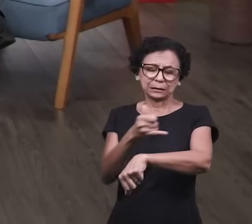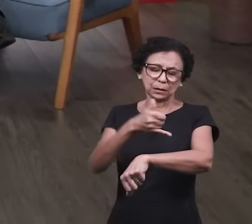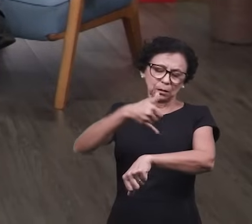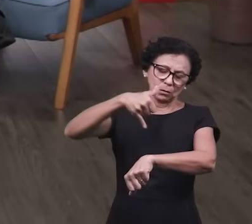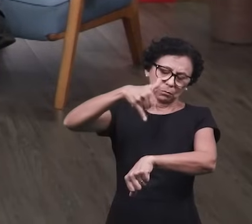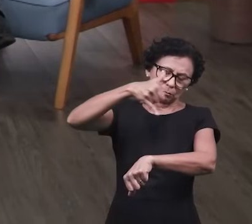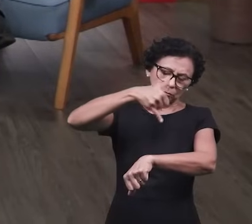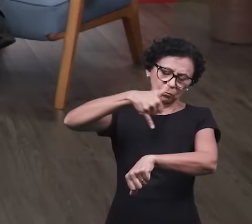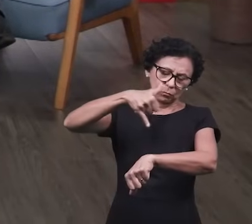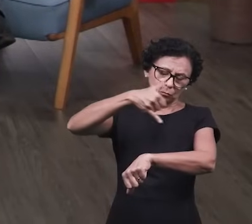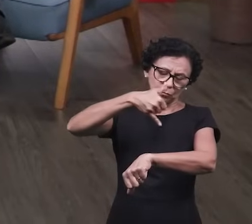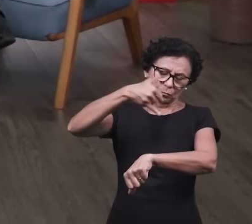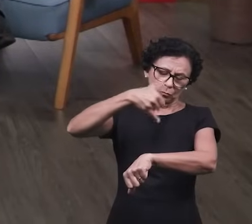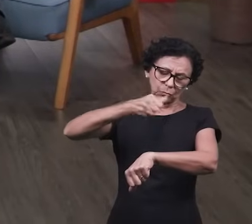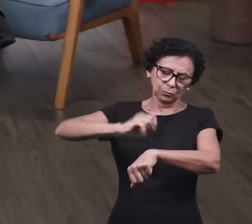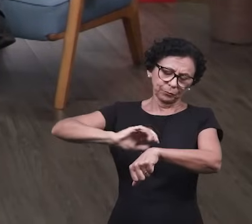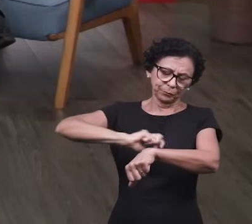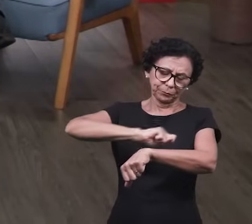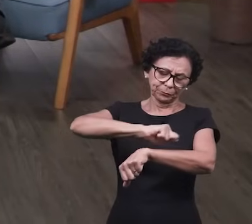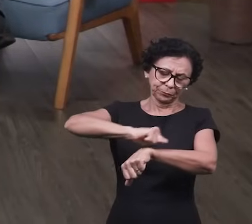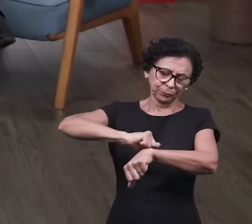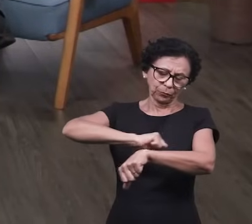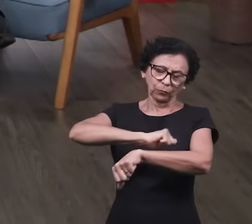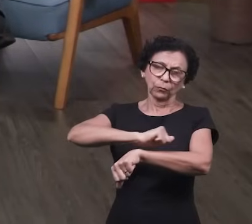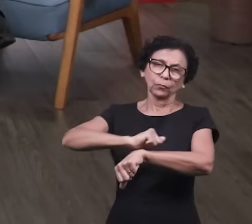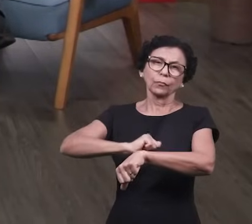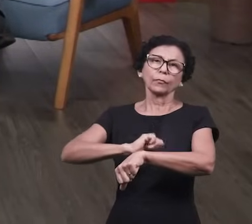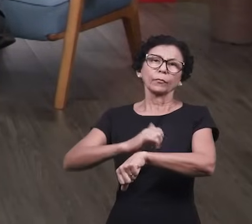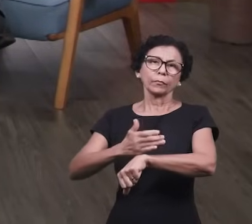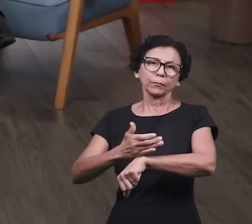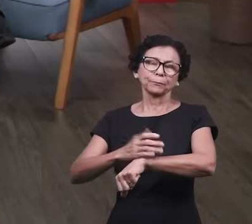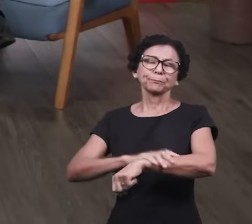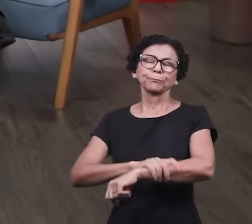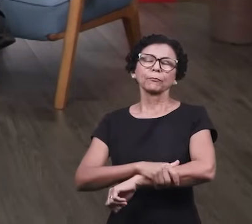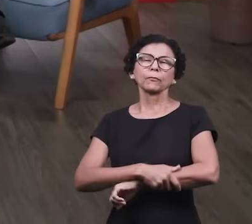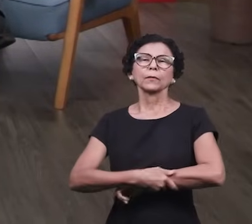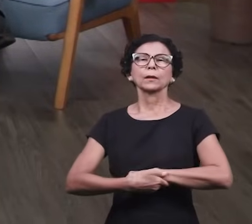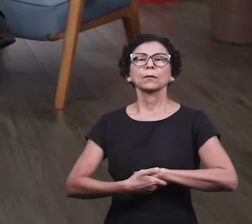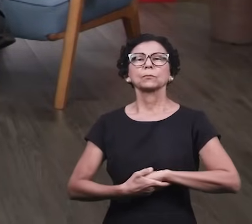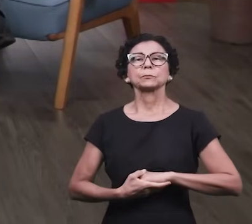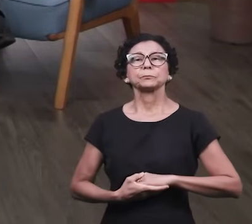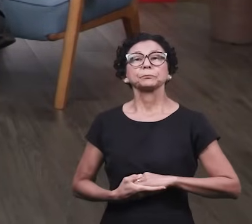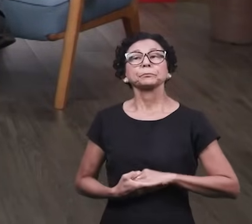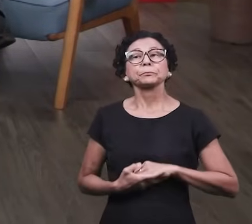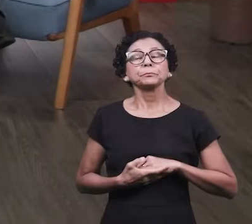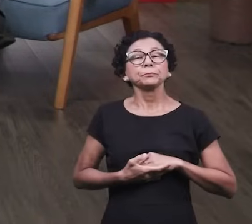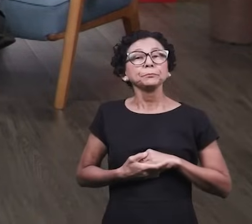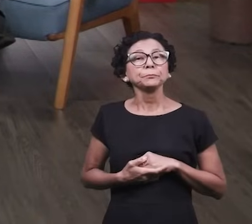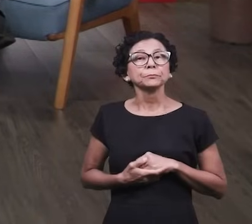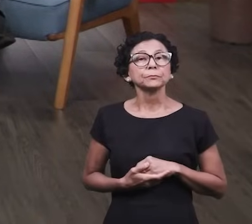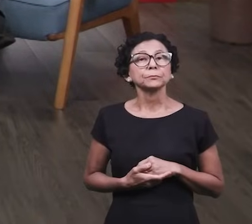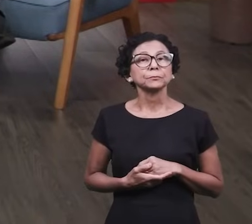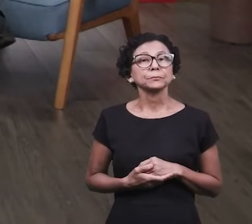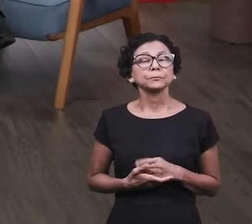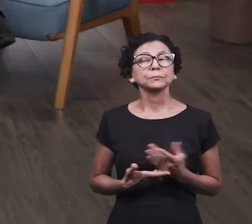chamado o sacerdote ser ungido, mas em especial para a